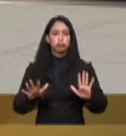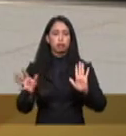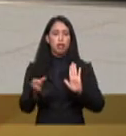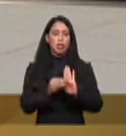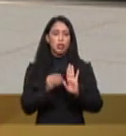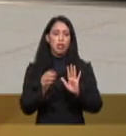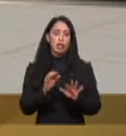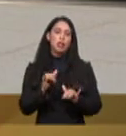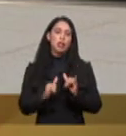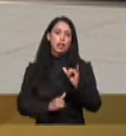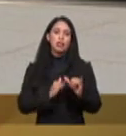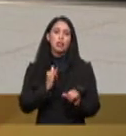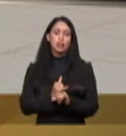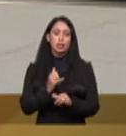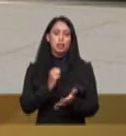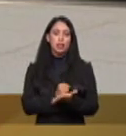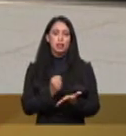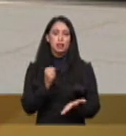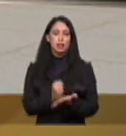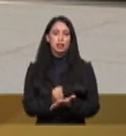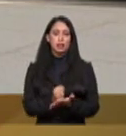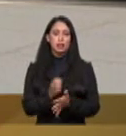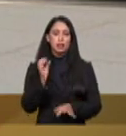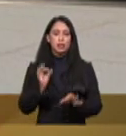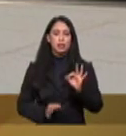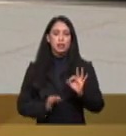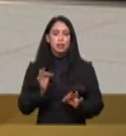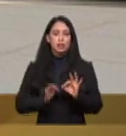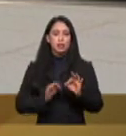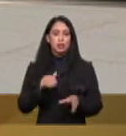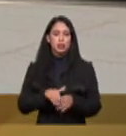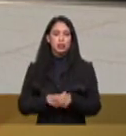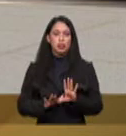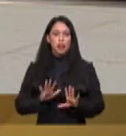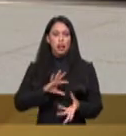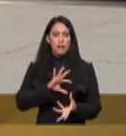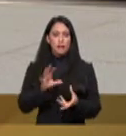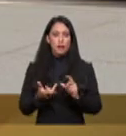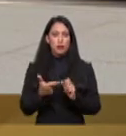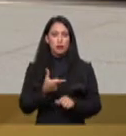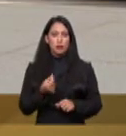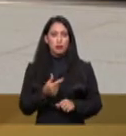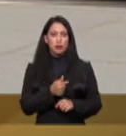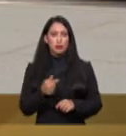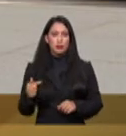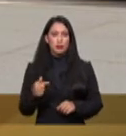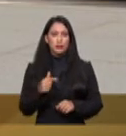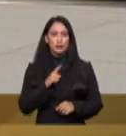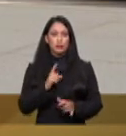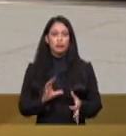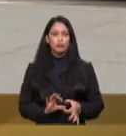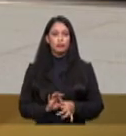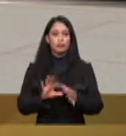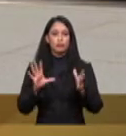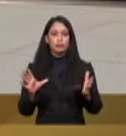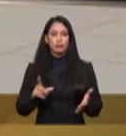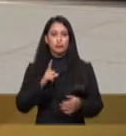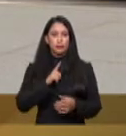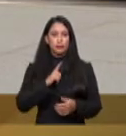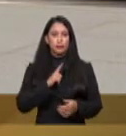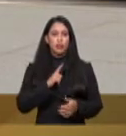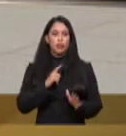internet, o qual deve ser cadastrado na Justiça Eleitoral, até porque a reforma de 2017 abriu essa exceção na parte